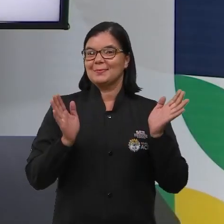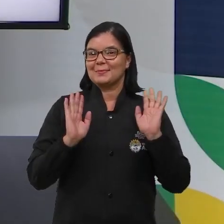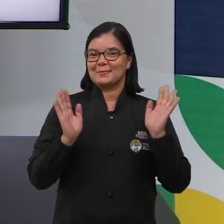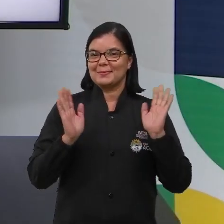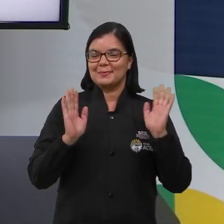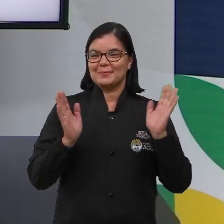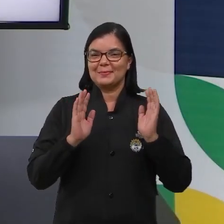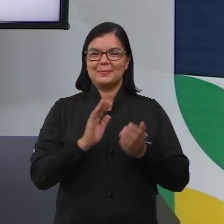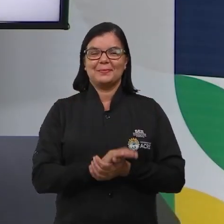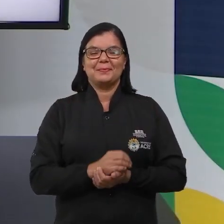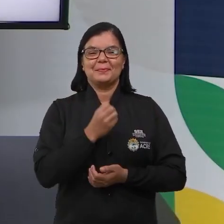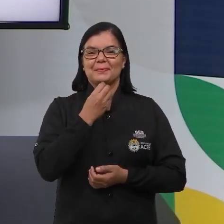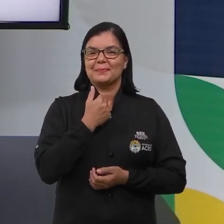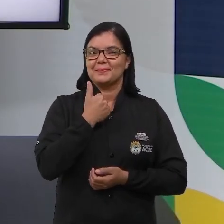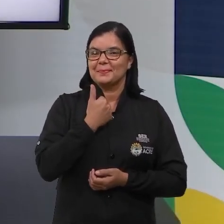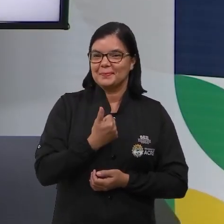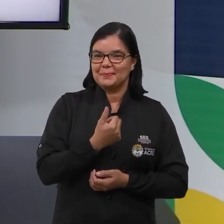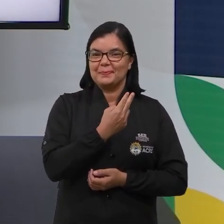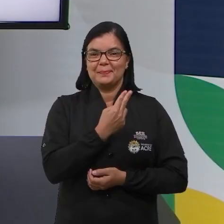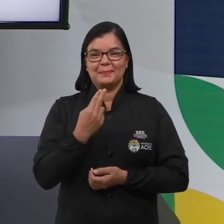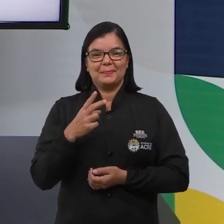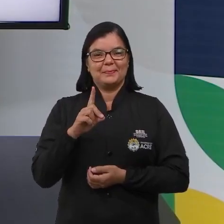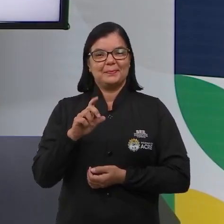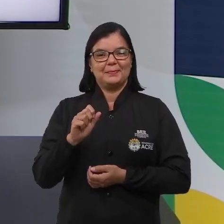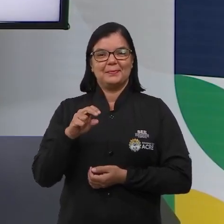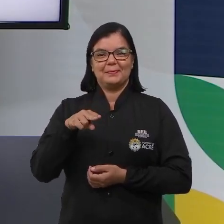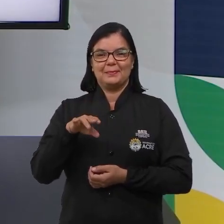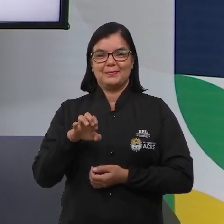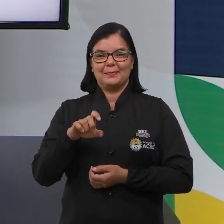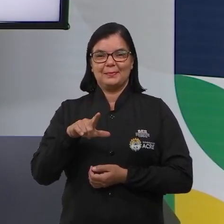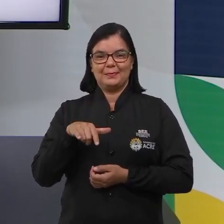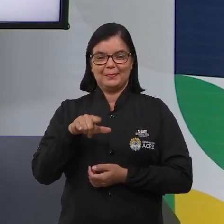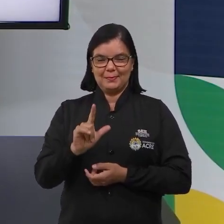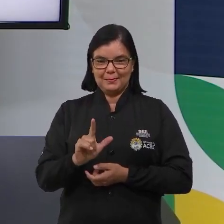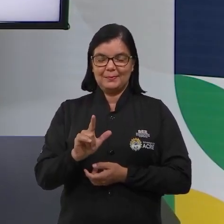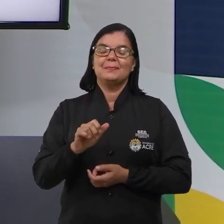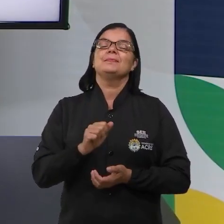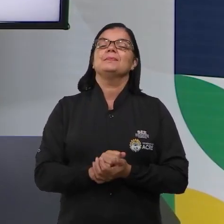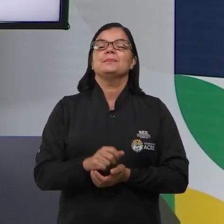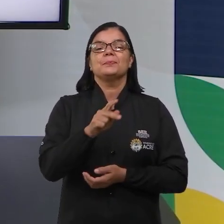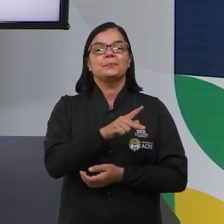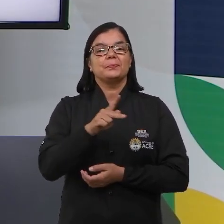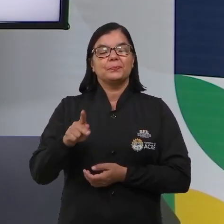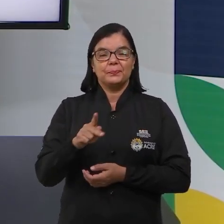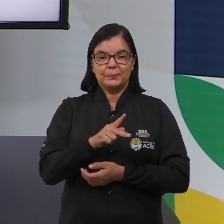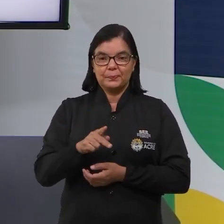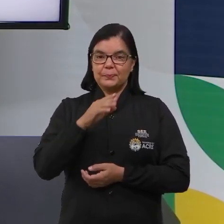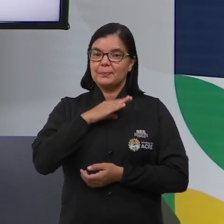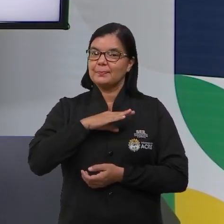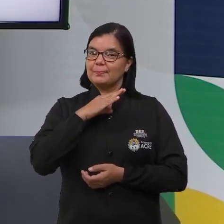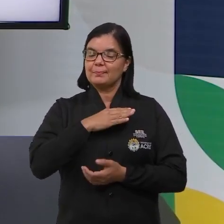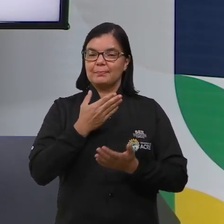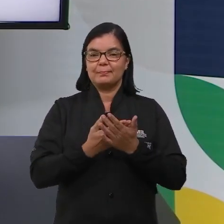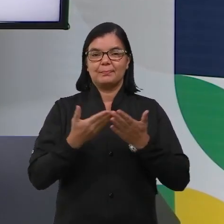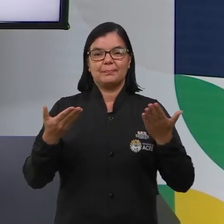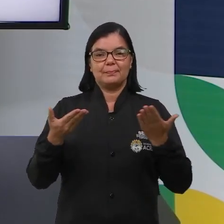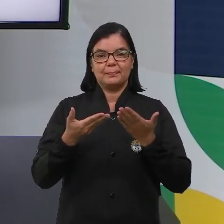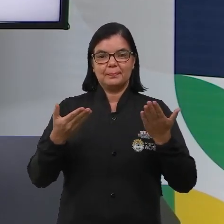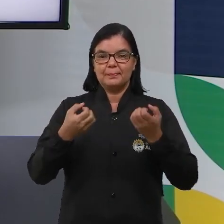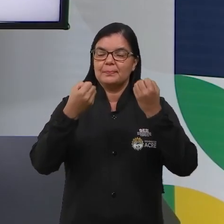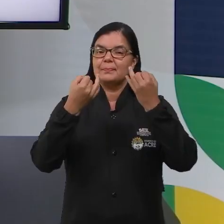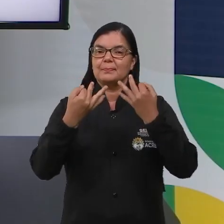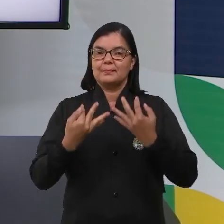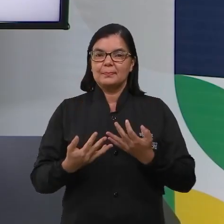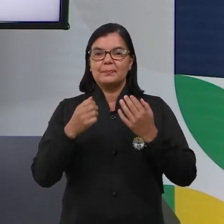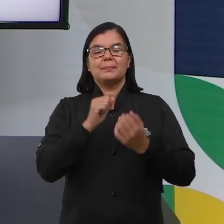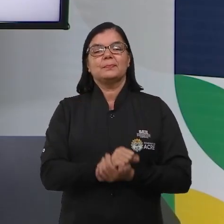Olá, pessoal, tudo bem? Meu nome é Daniele Ximenes, professora de língua portuguesa, e na nossa aula de hoje falaremos